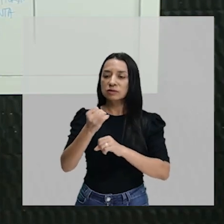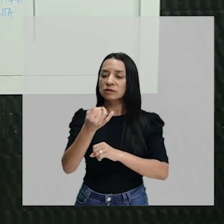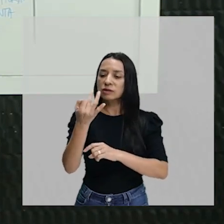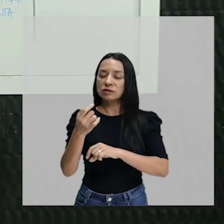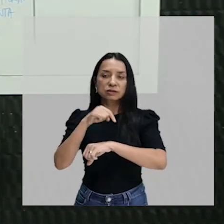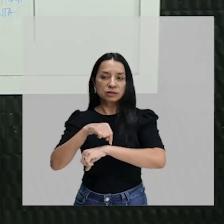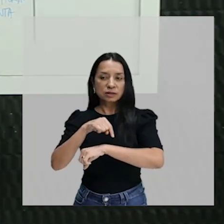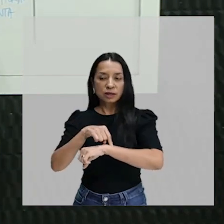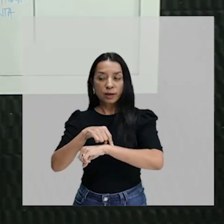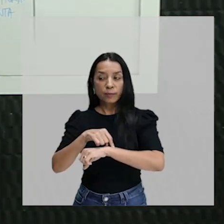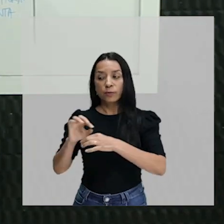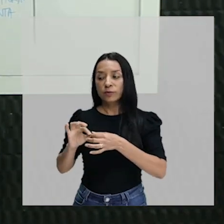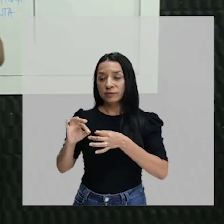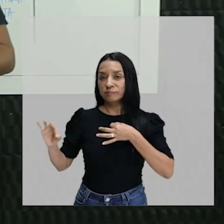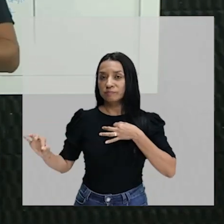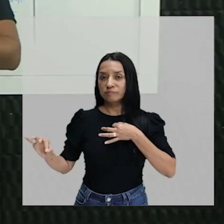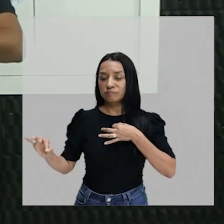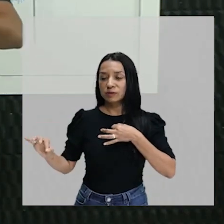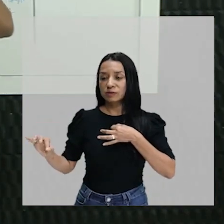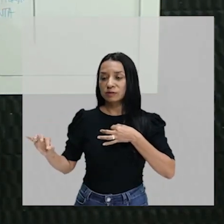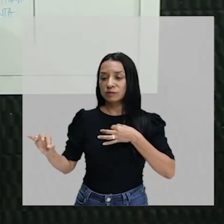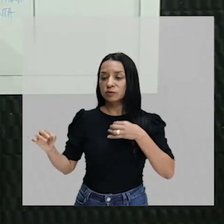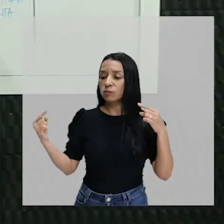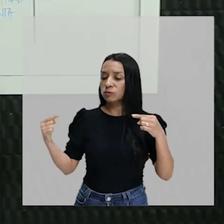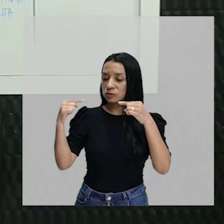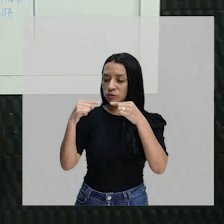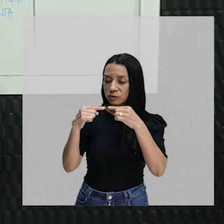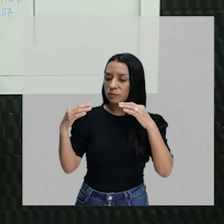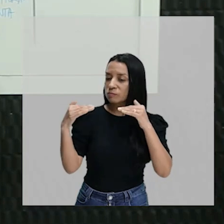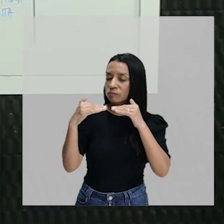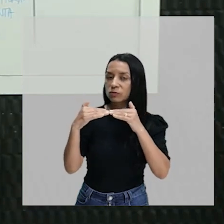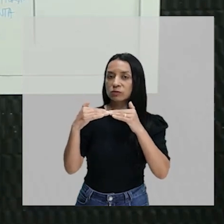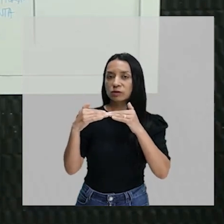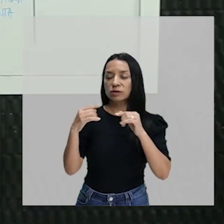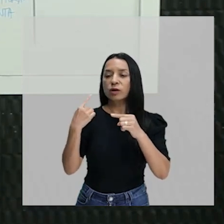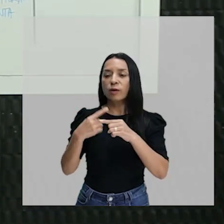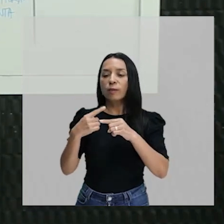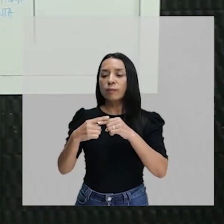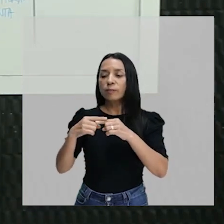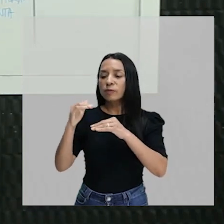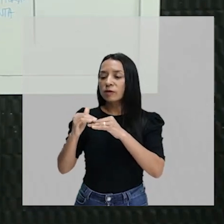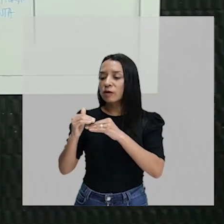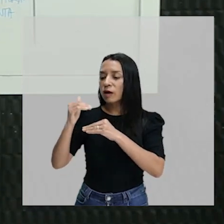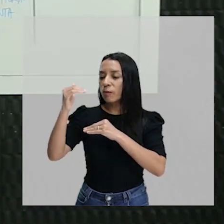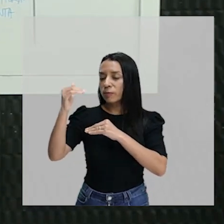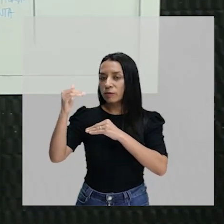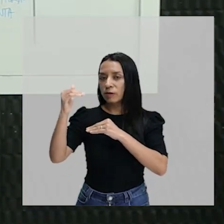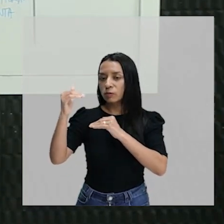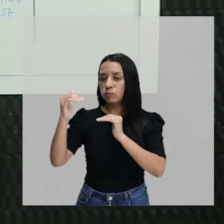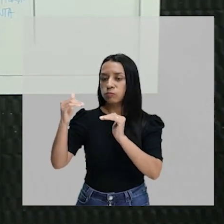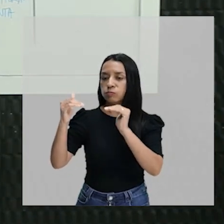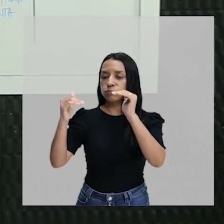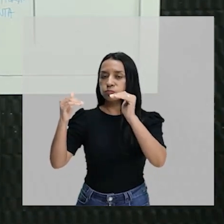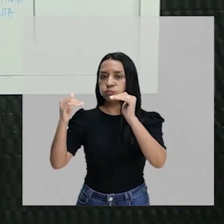grandeza tempo é a grandeza distância São grandezas diretamente proporcionais porque elas aumentaram na mesma proporção